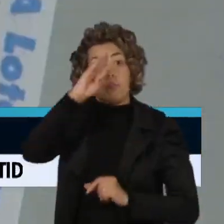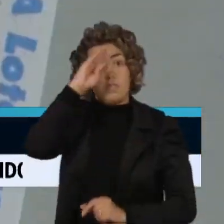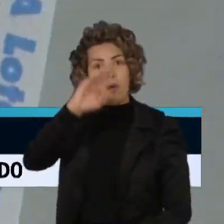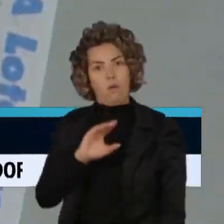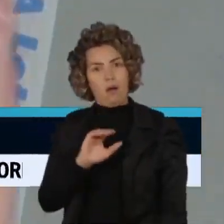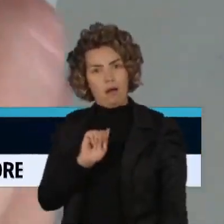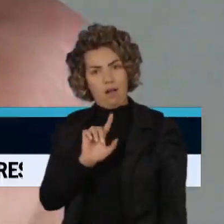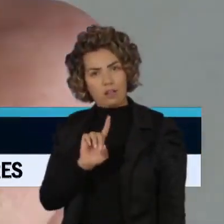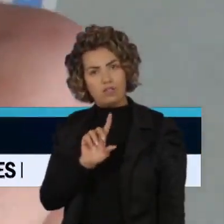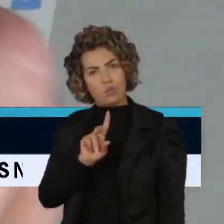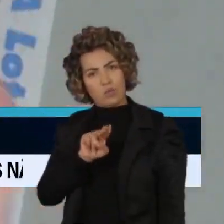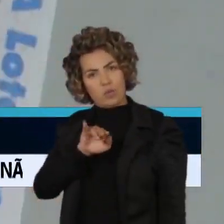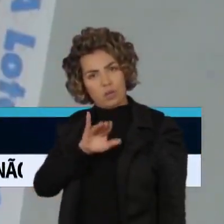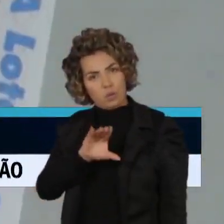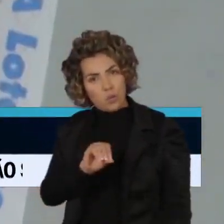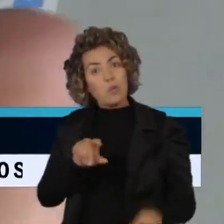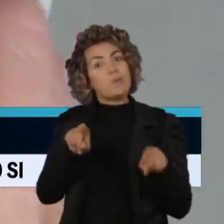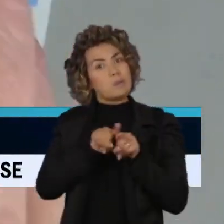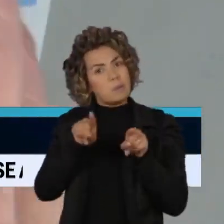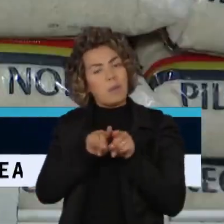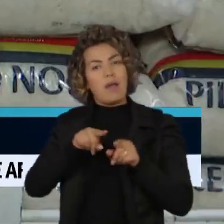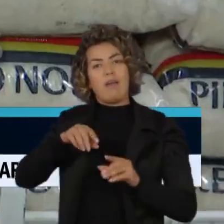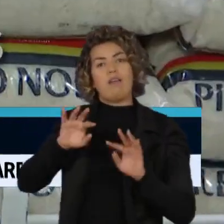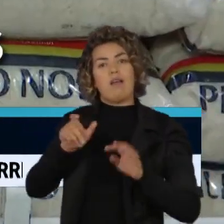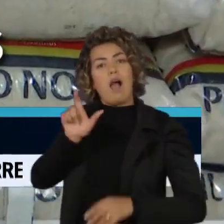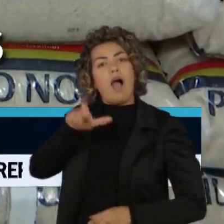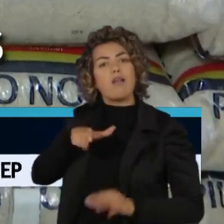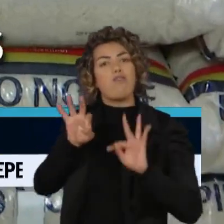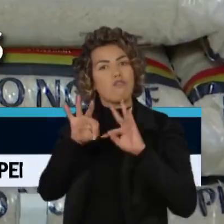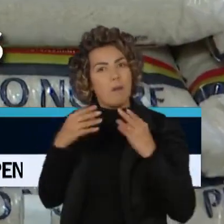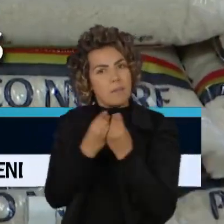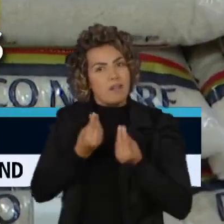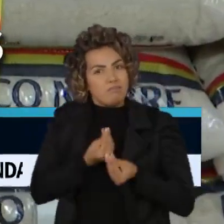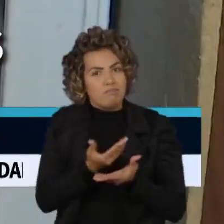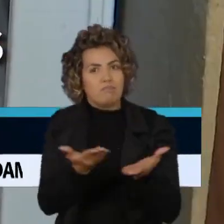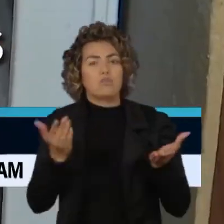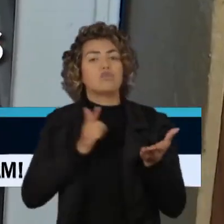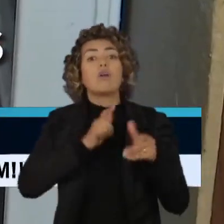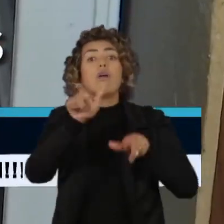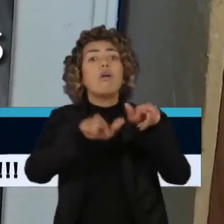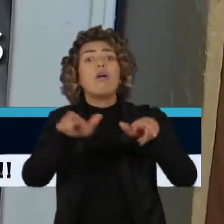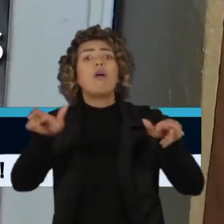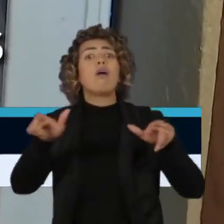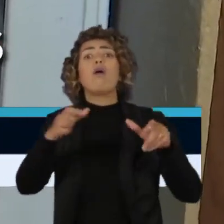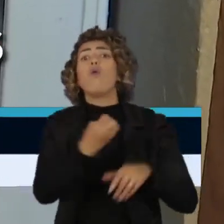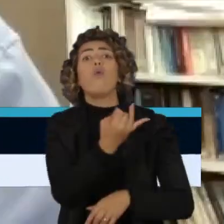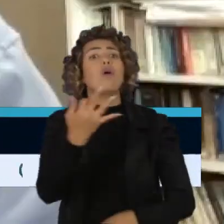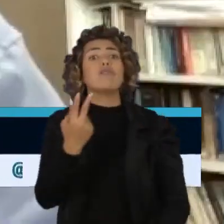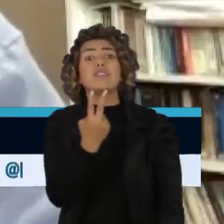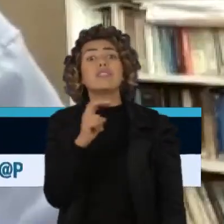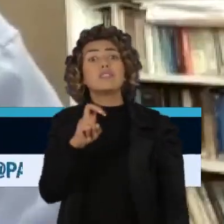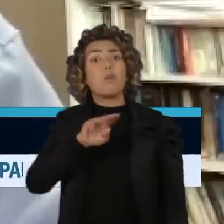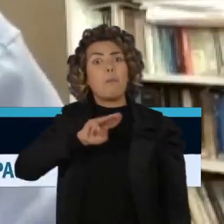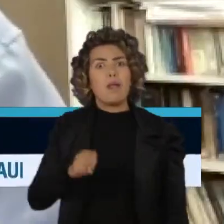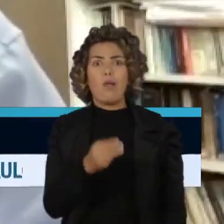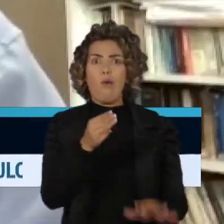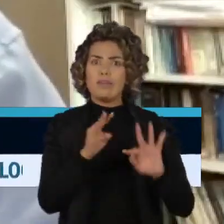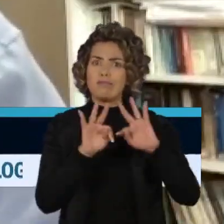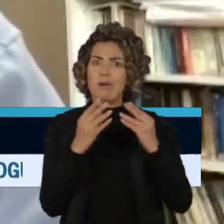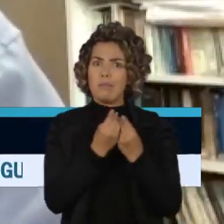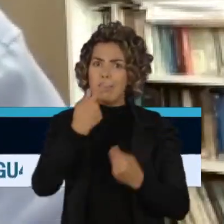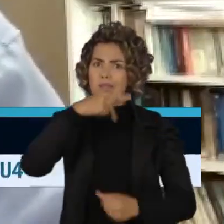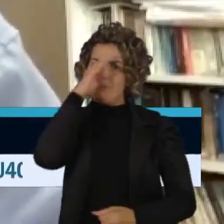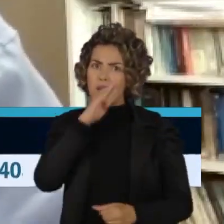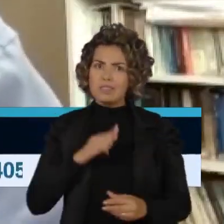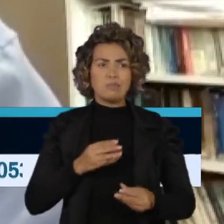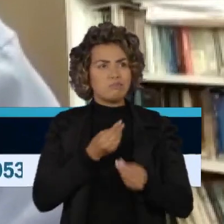programas sociais como Bolsa Família seriam beneficiados 25 milhões de Lares brasileiros pela parte de